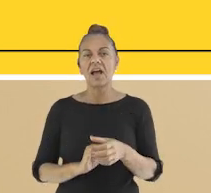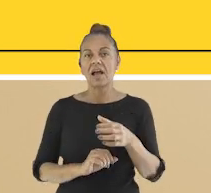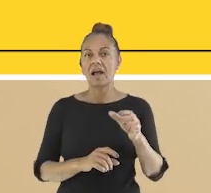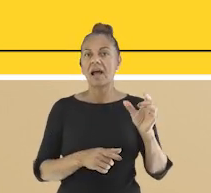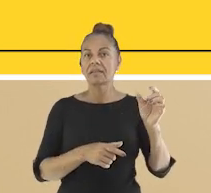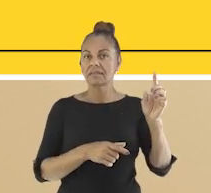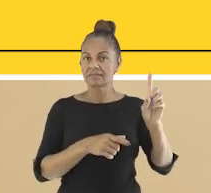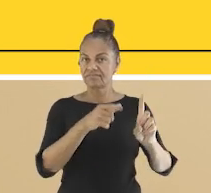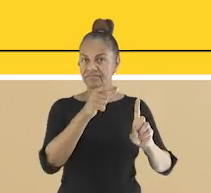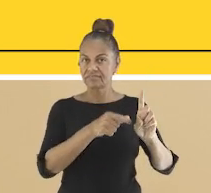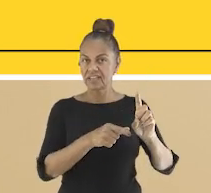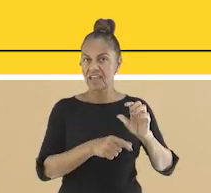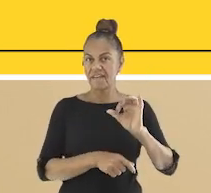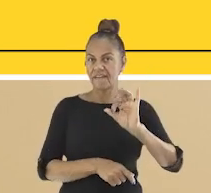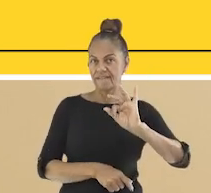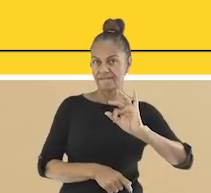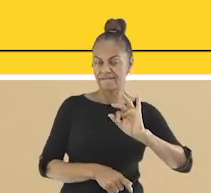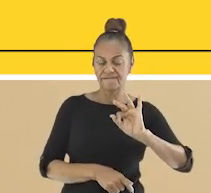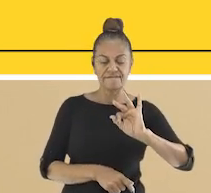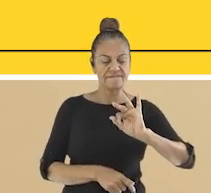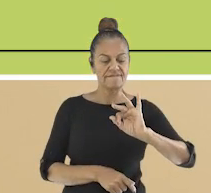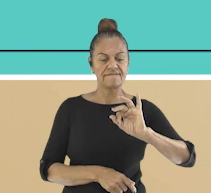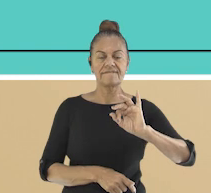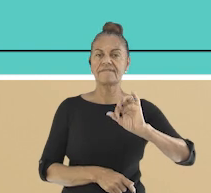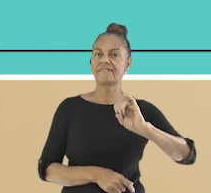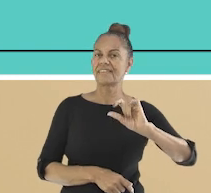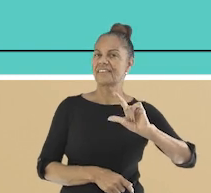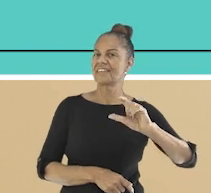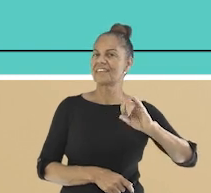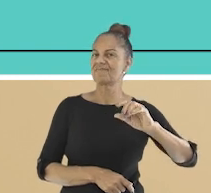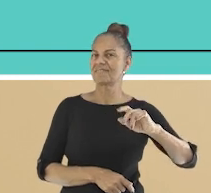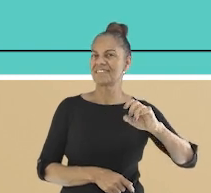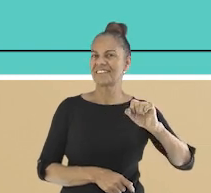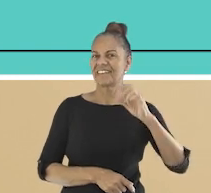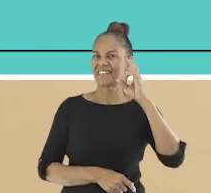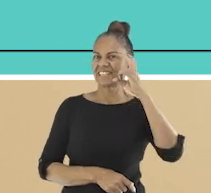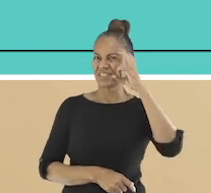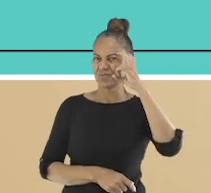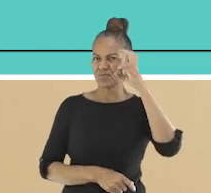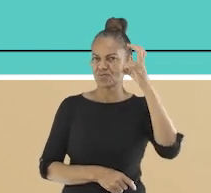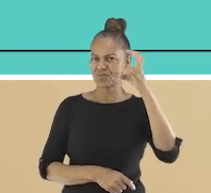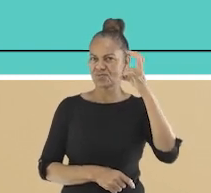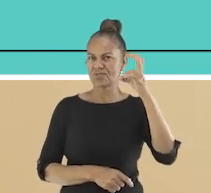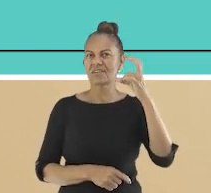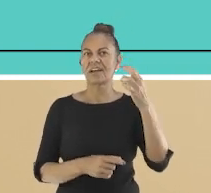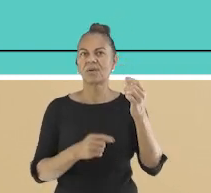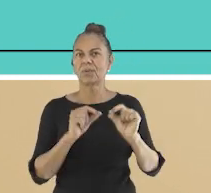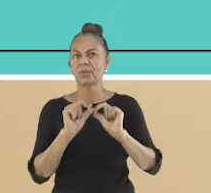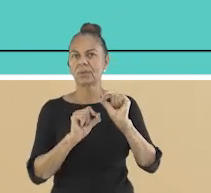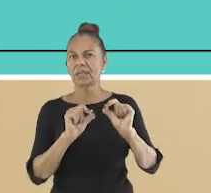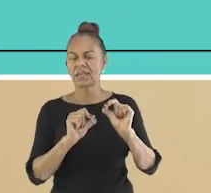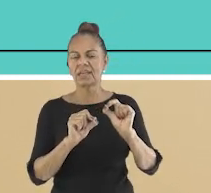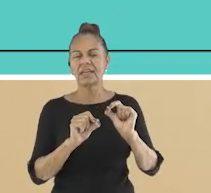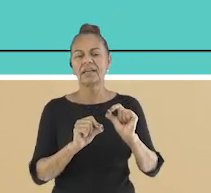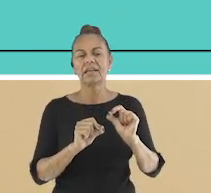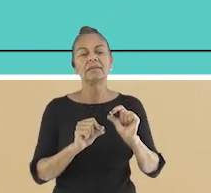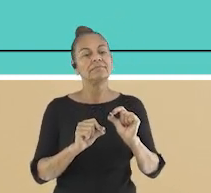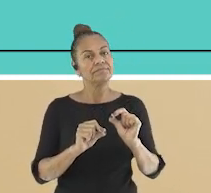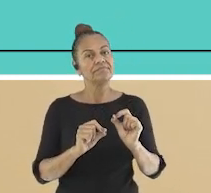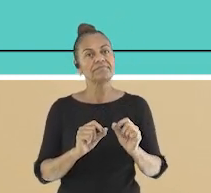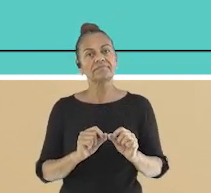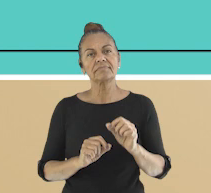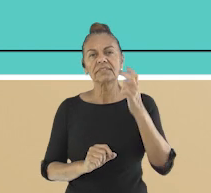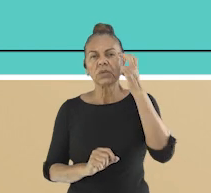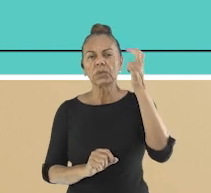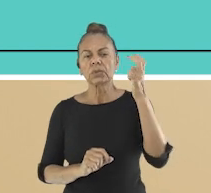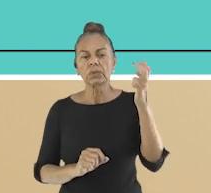crítica nessa tirinha? Vamos entender melhor? Na tirinha, Felipe fala: aqui diz que a TV é um veículo de